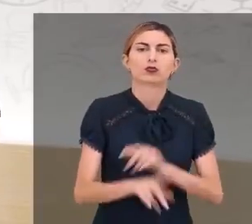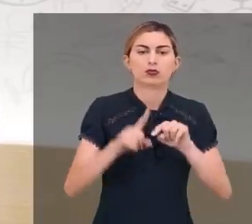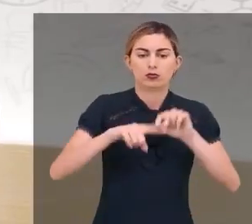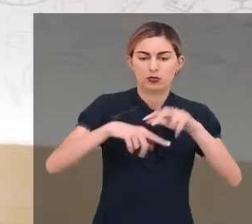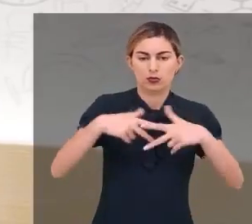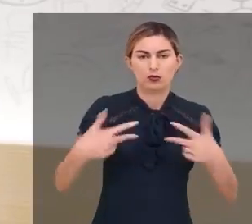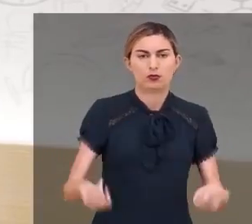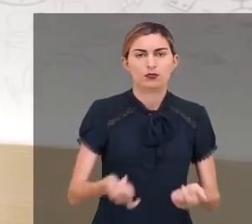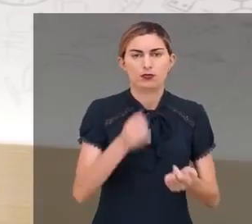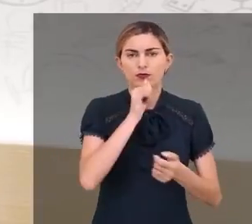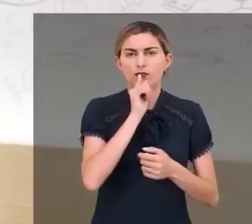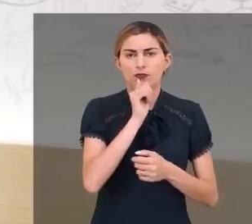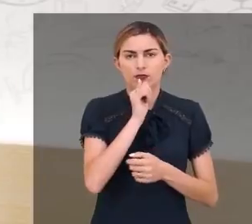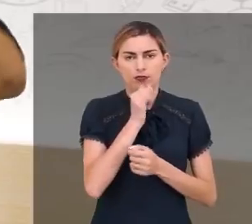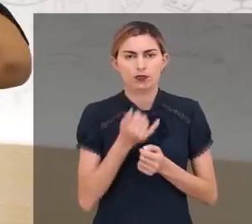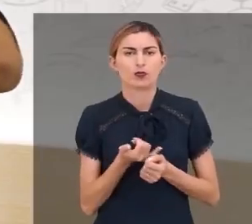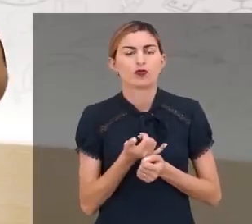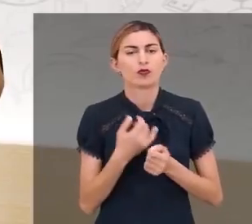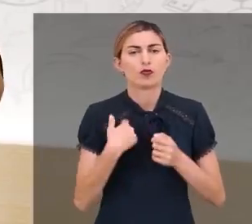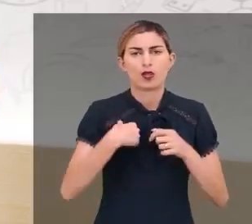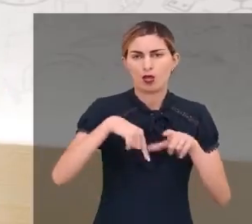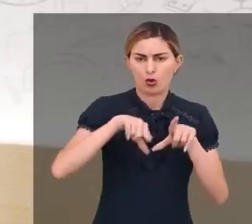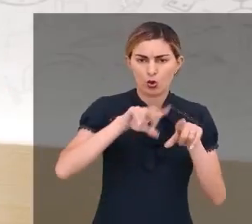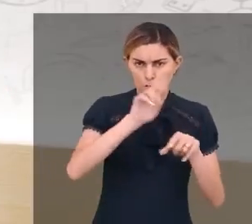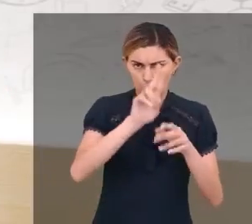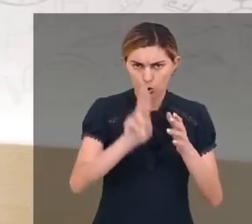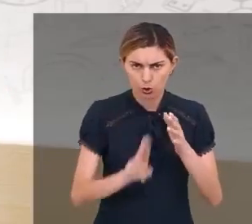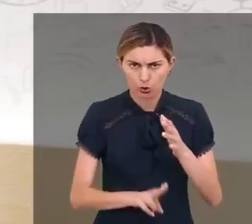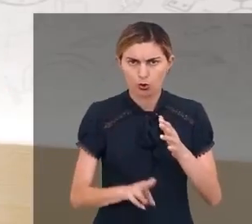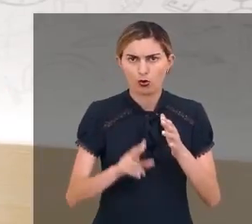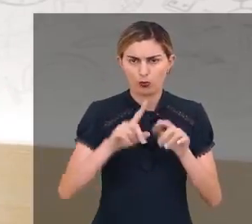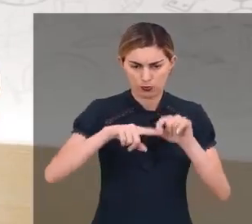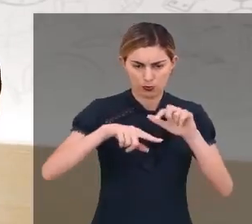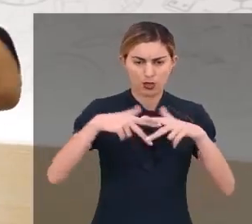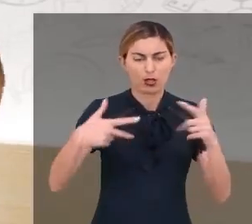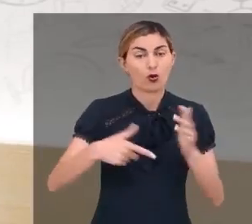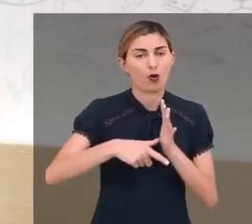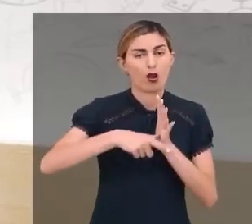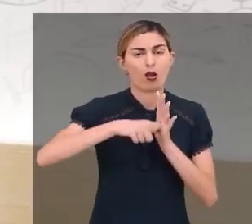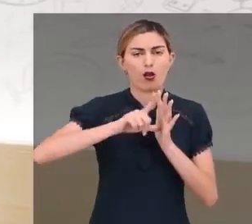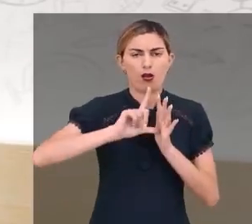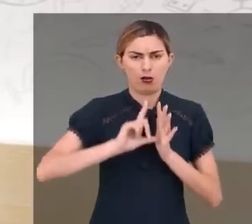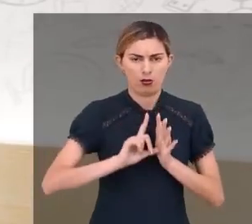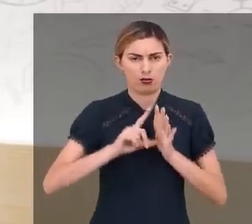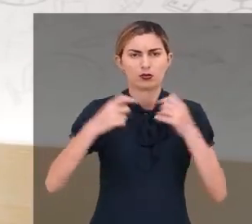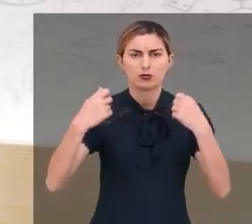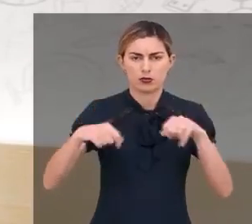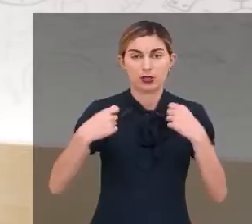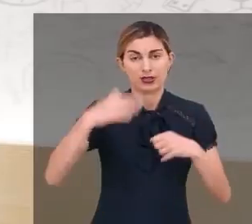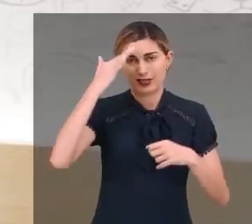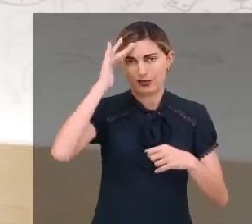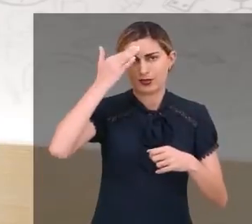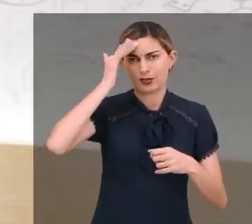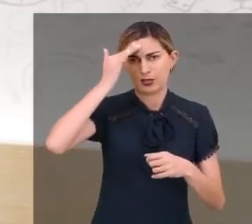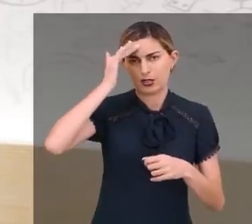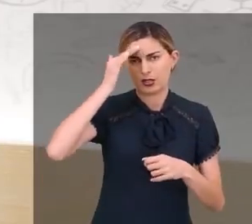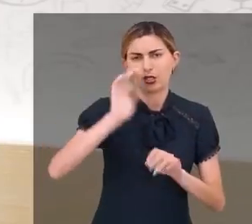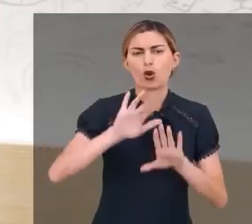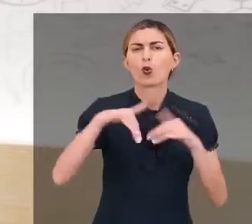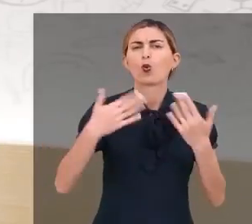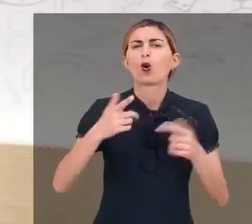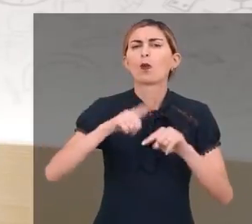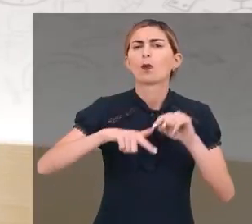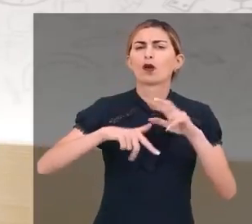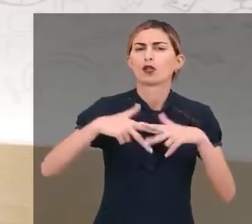materiais. Trouxemos aqui um exemplo. Para classificar os materiais, antes de mais nada, é preciso